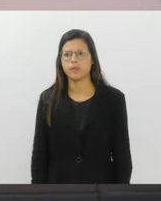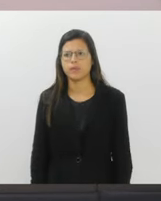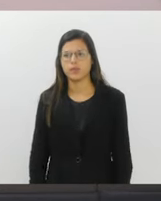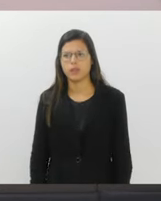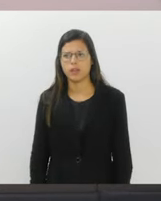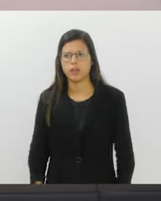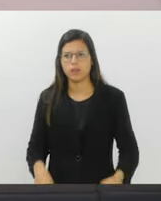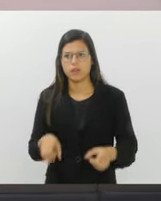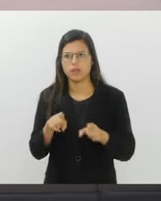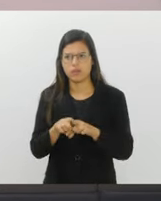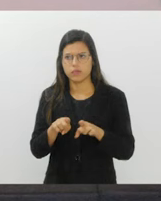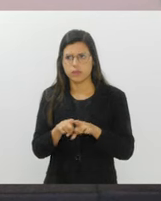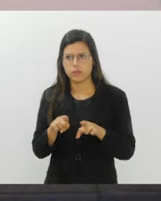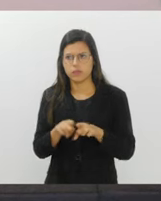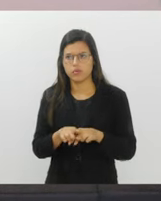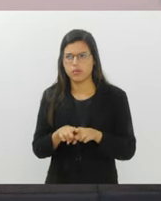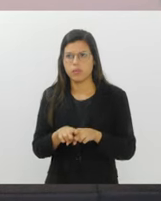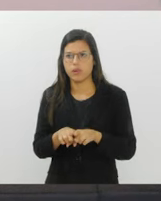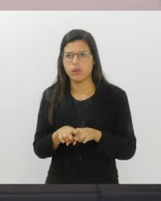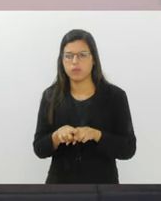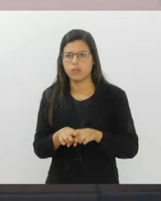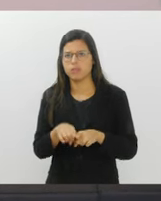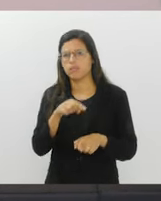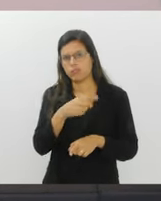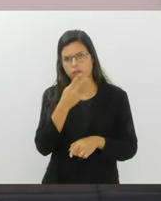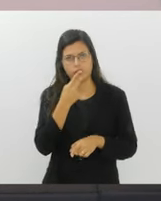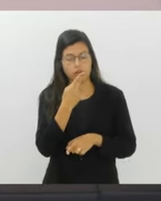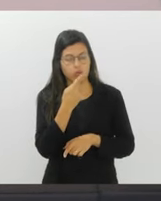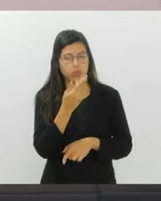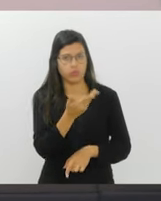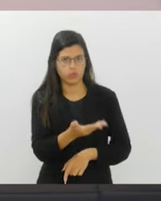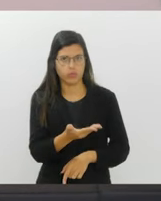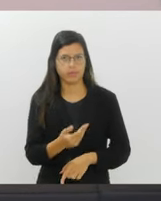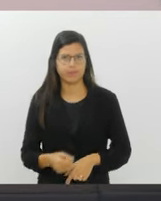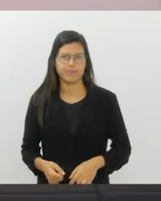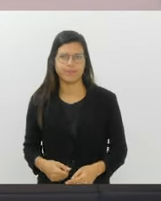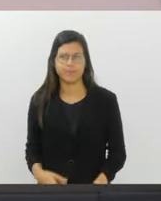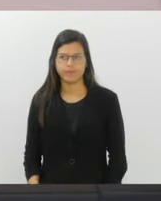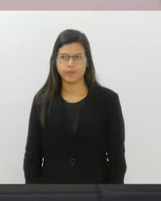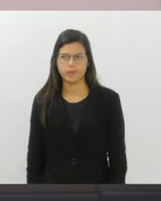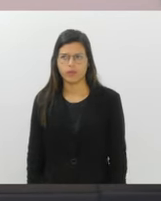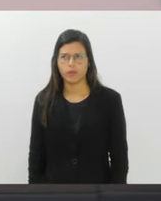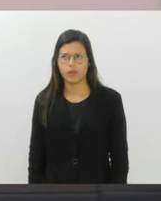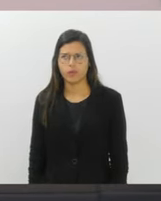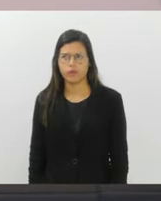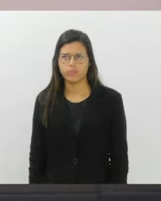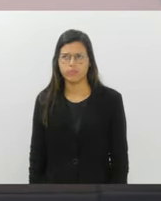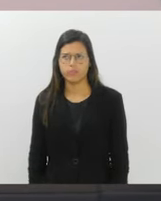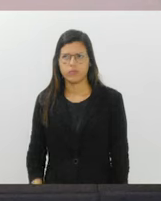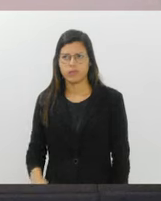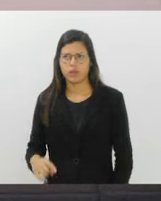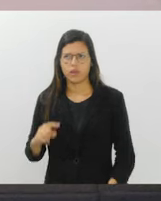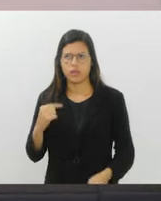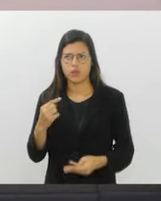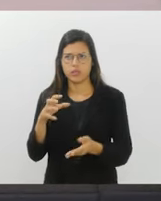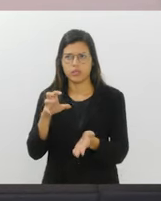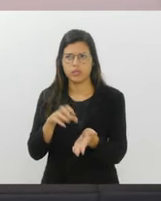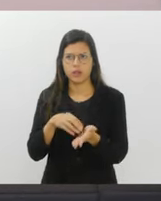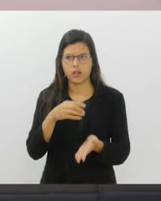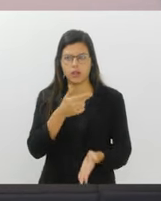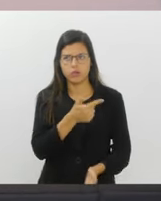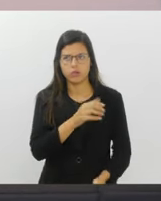tempo, disse Vossa Excelência que a nossa central tem